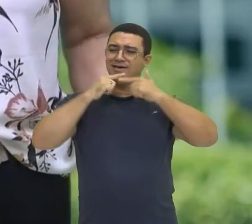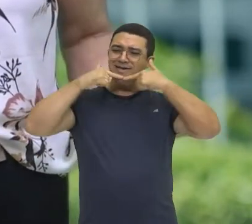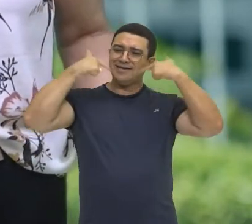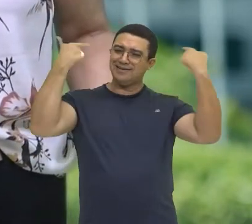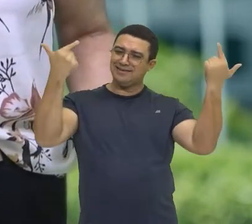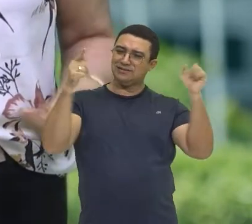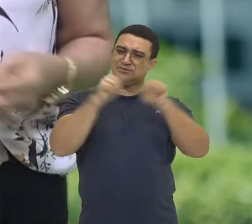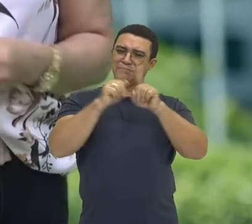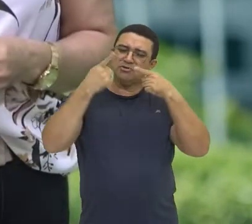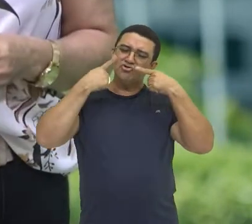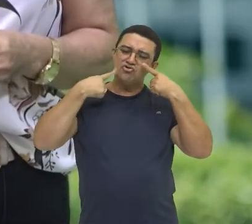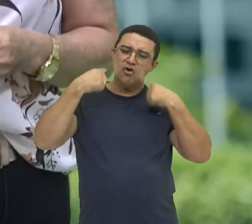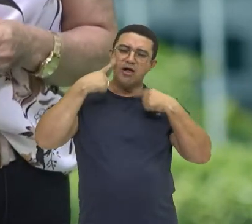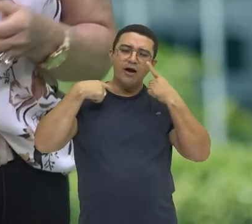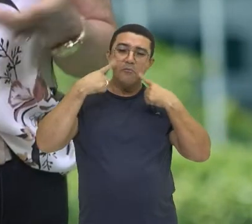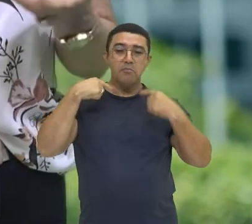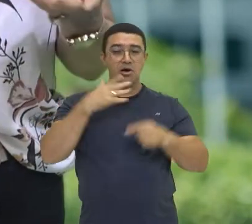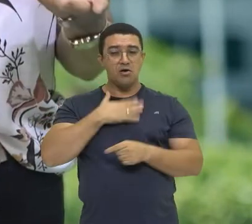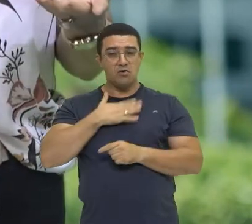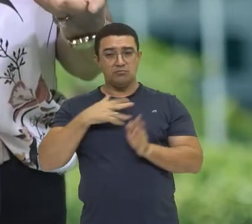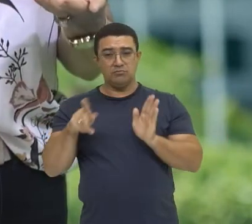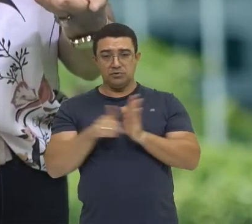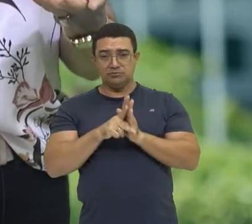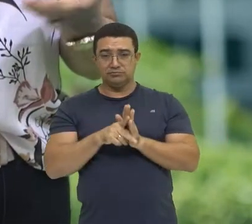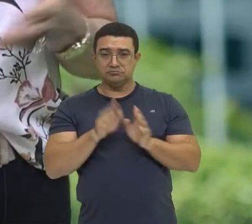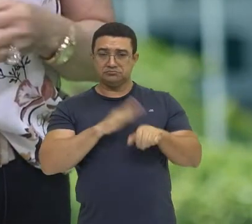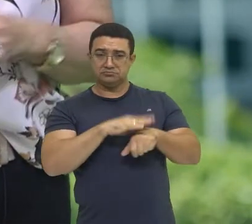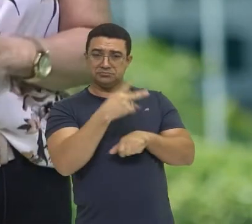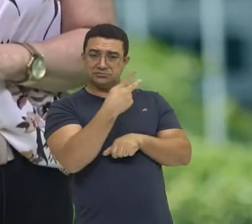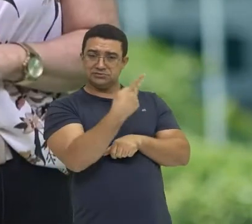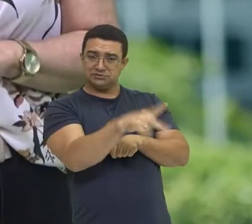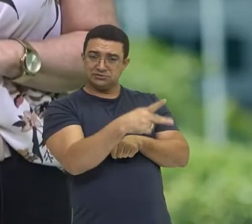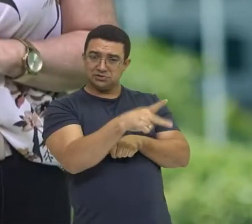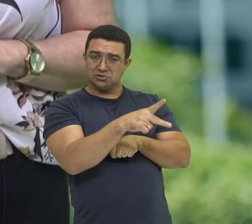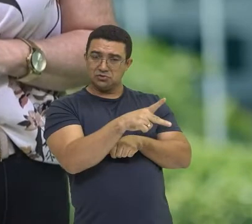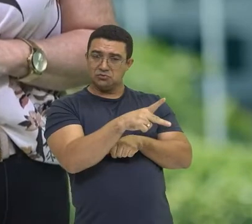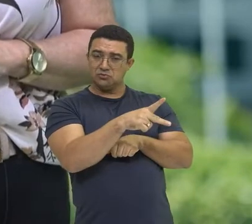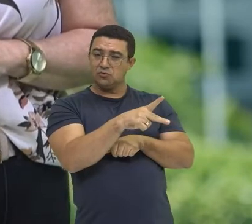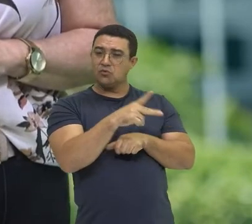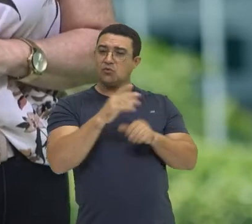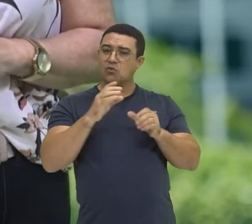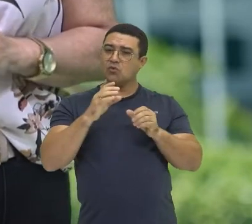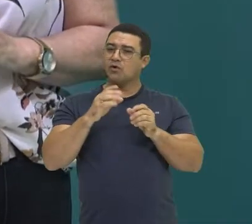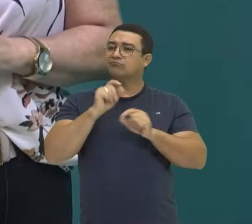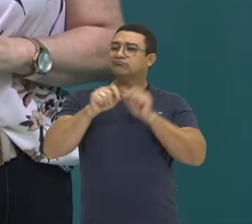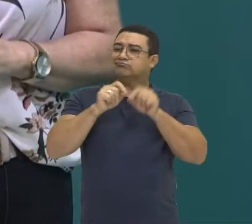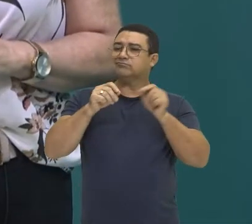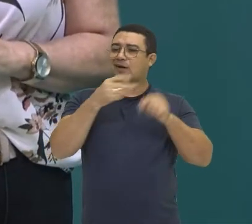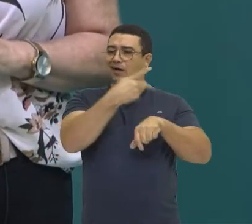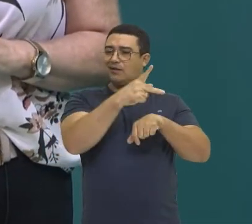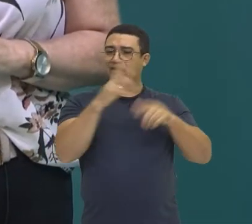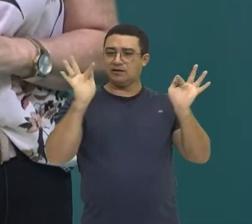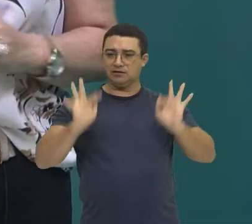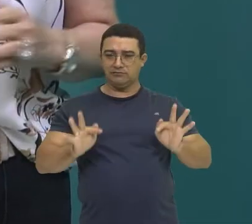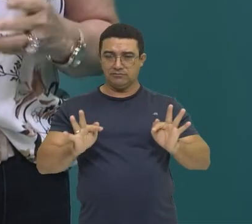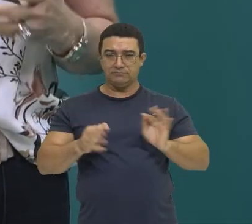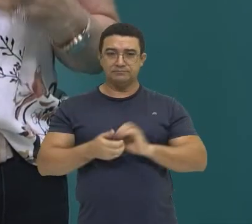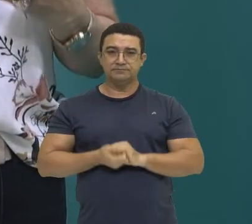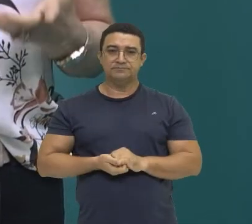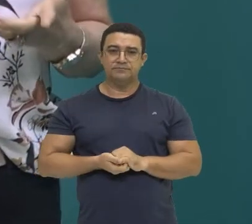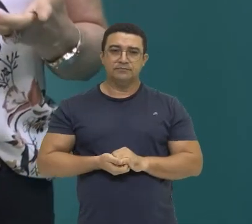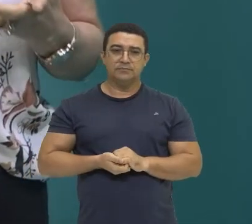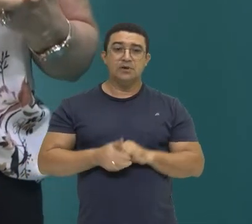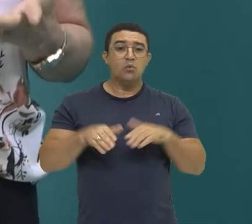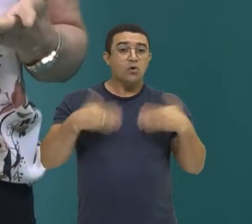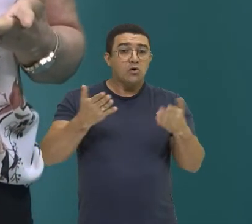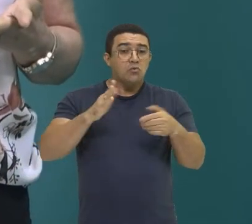meu pranto, ao seu pesar ou seu contentamento. E assim, quando